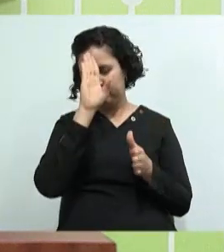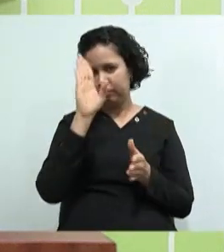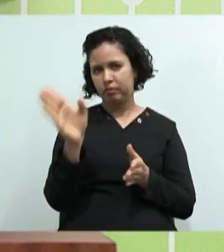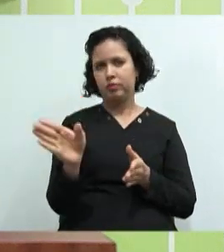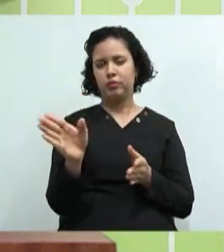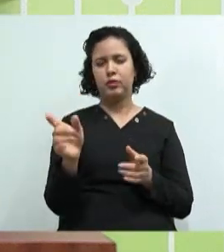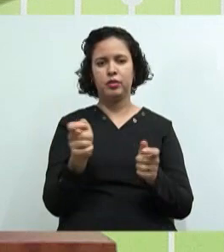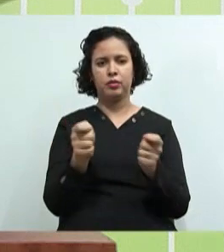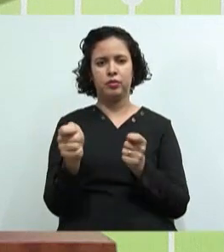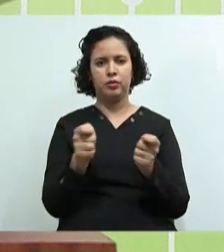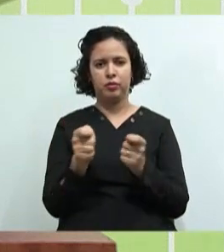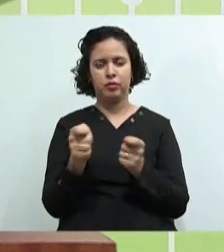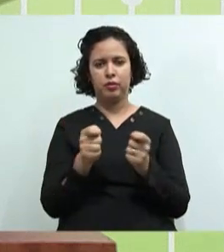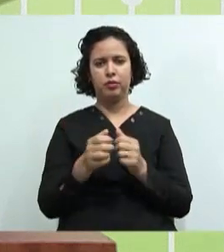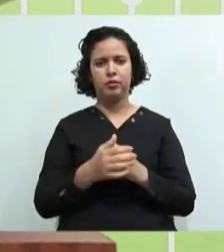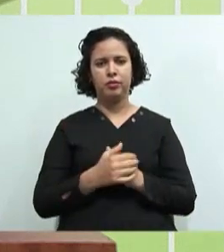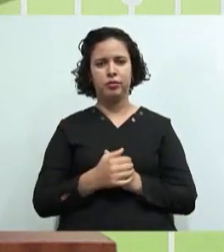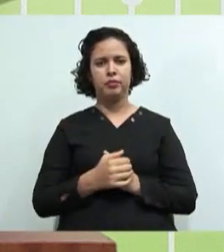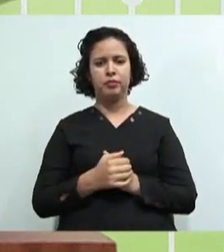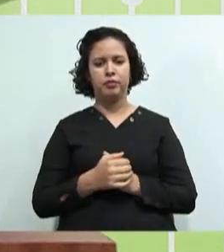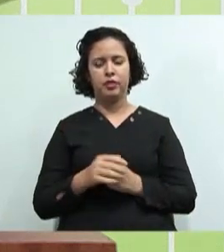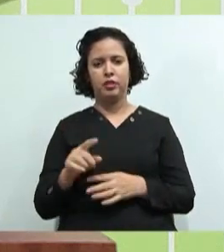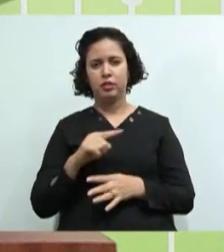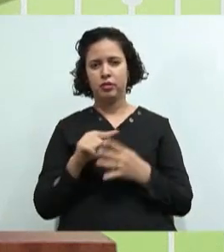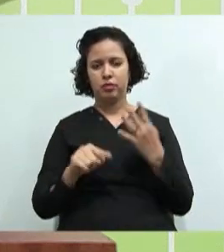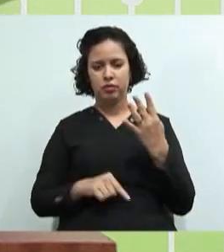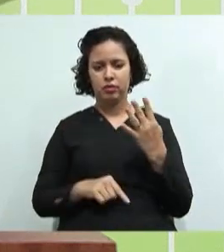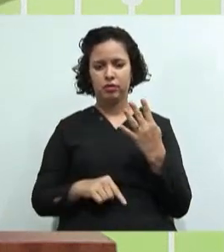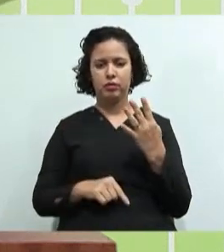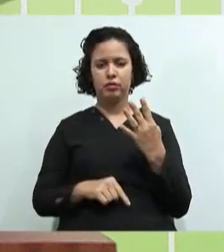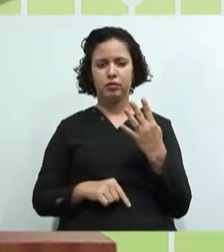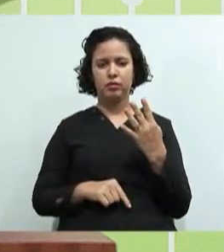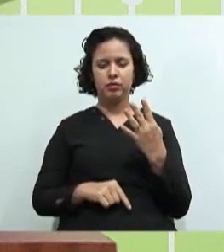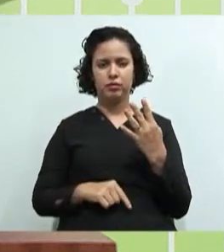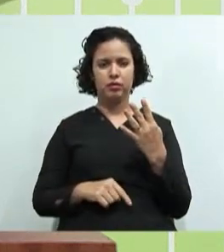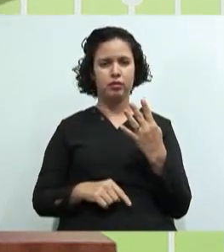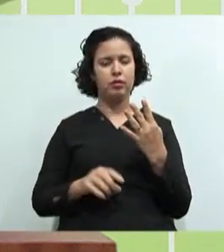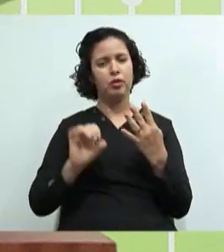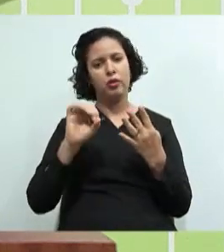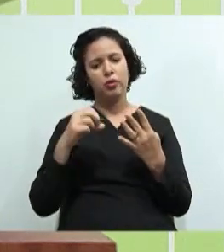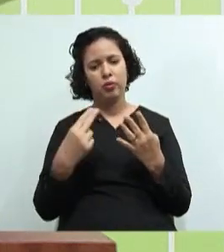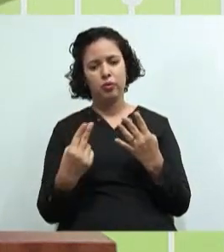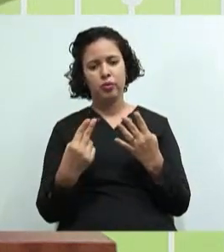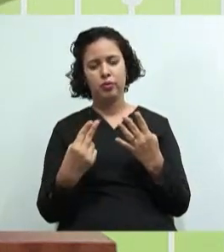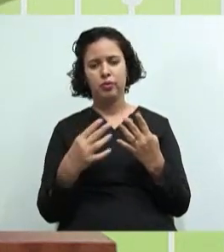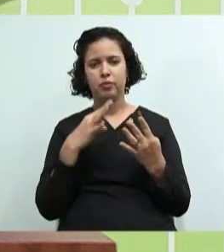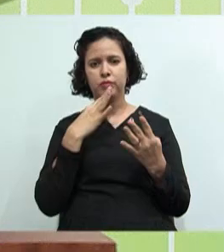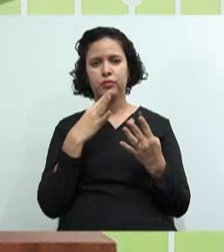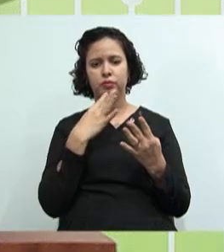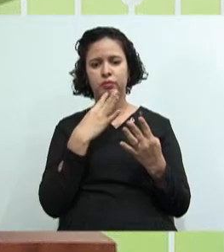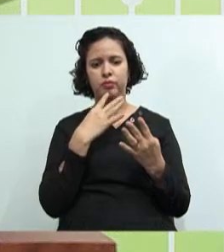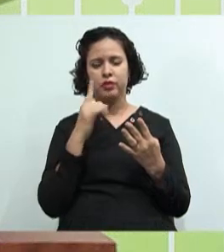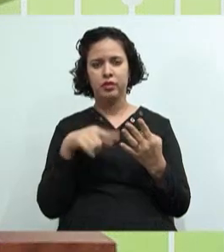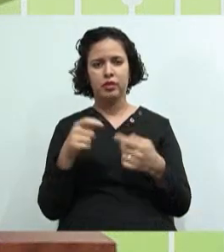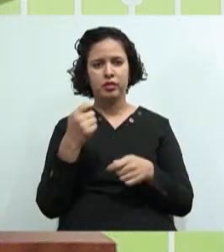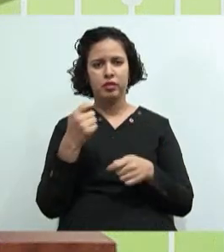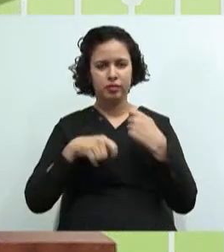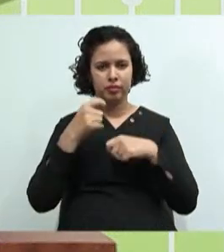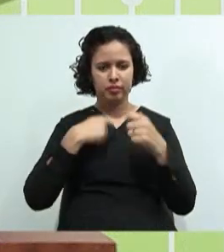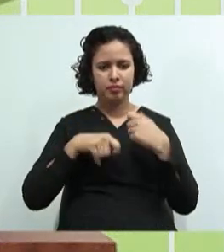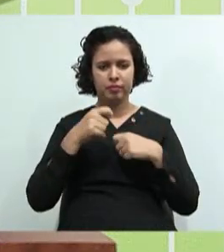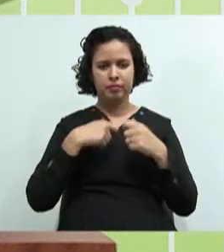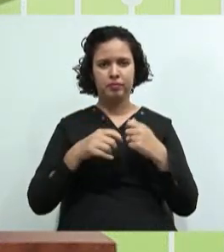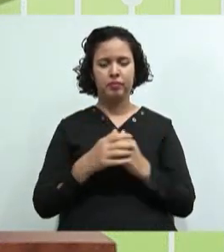e controle. Essas são as 4 funções administrativas, ou conhecidas também como funções do